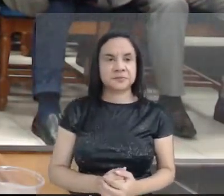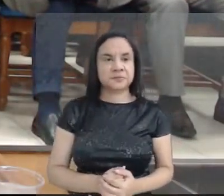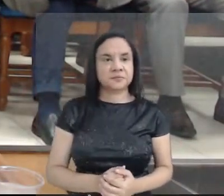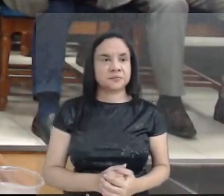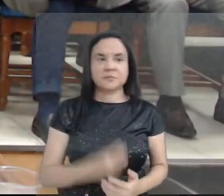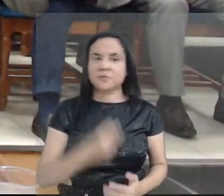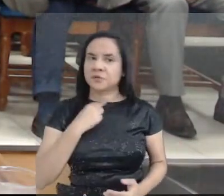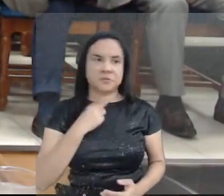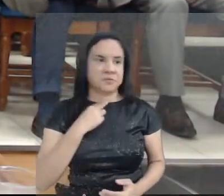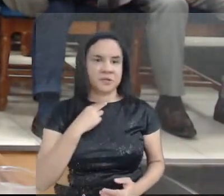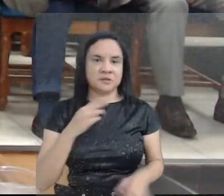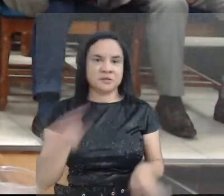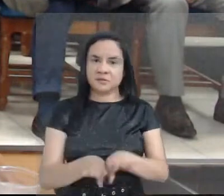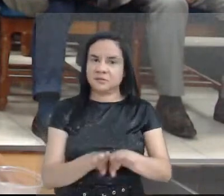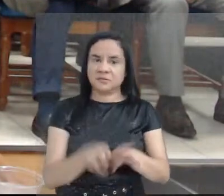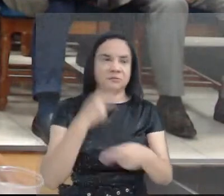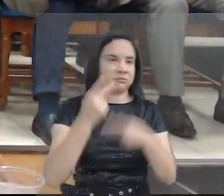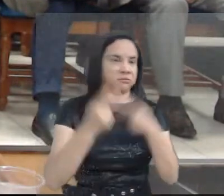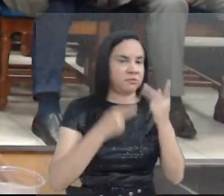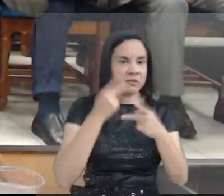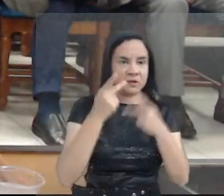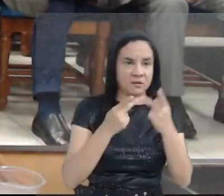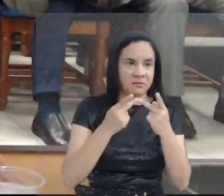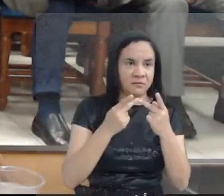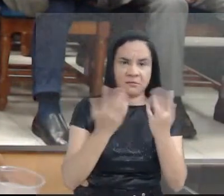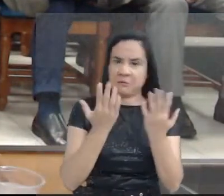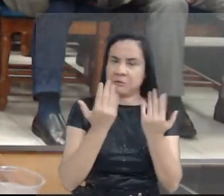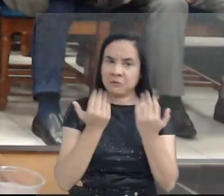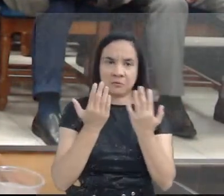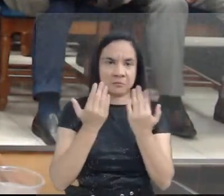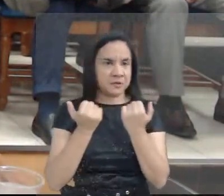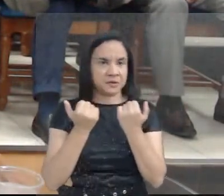falar com o gentio, comer com o gentio.